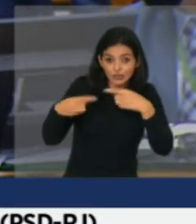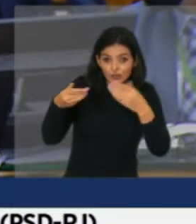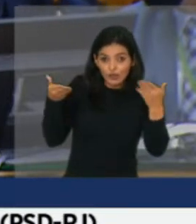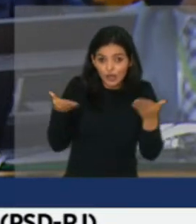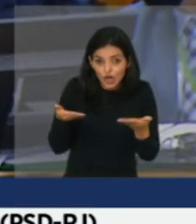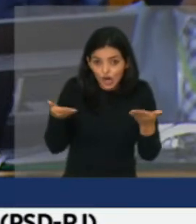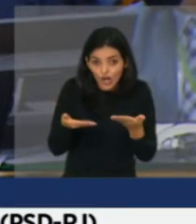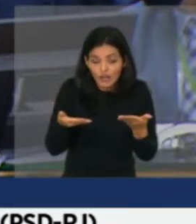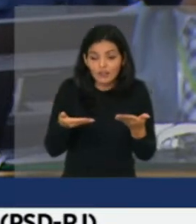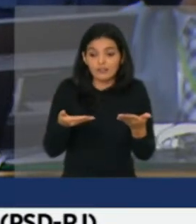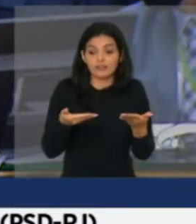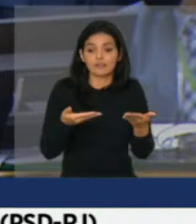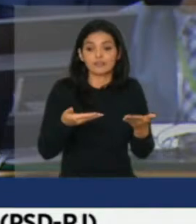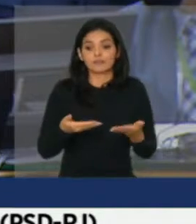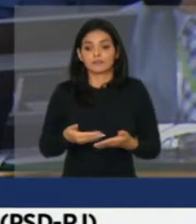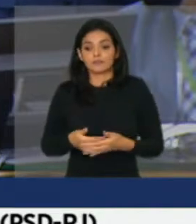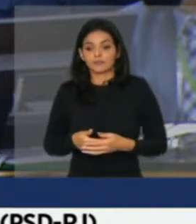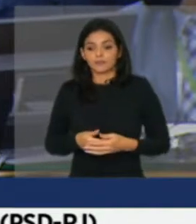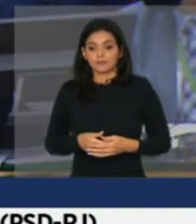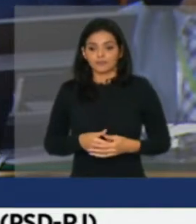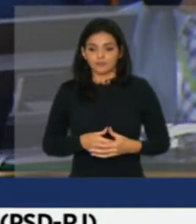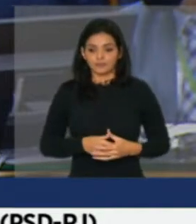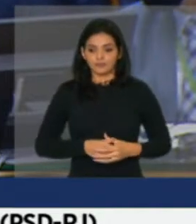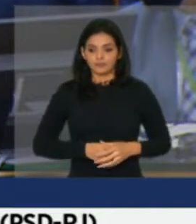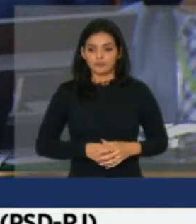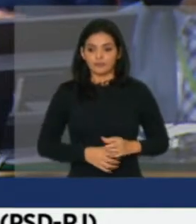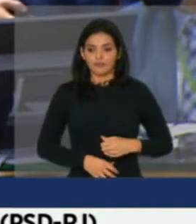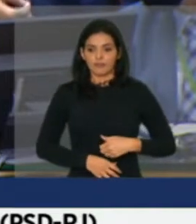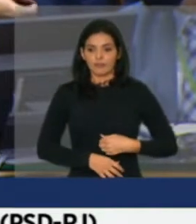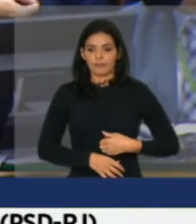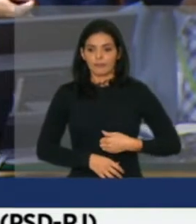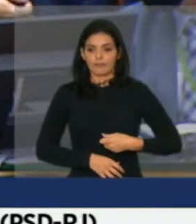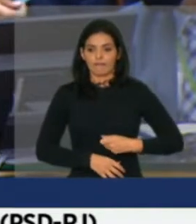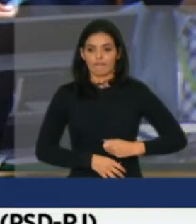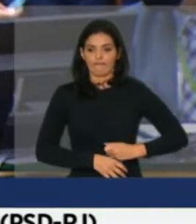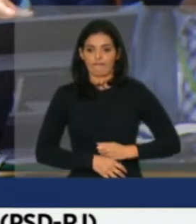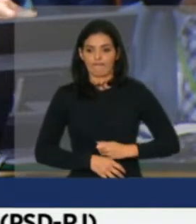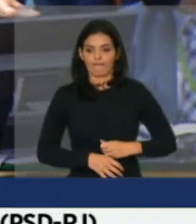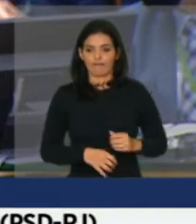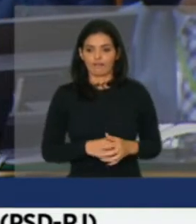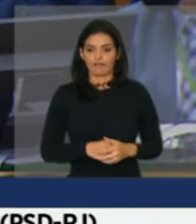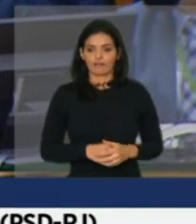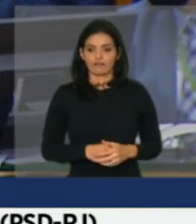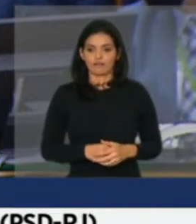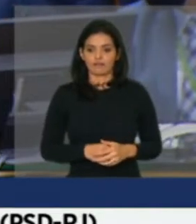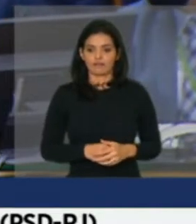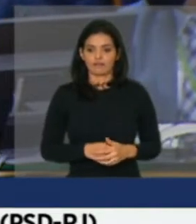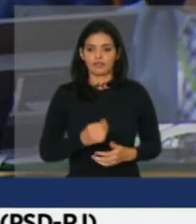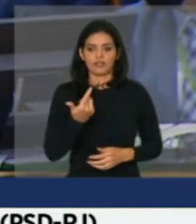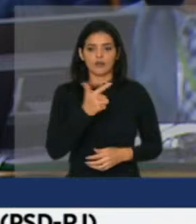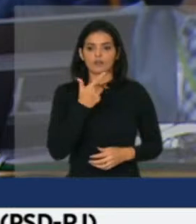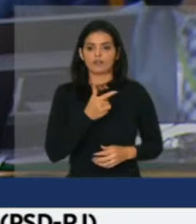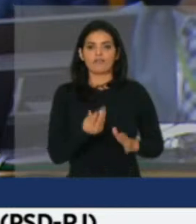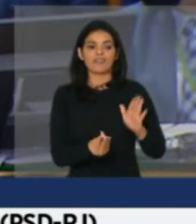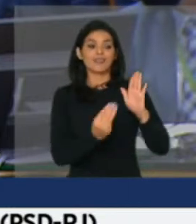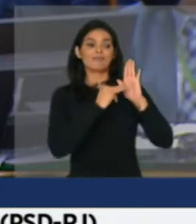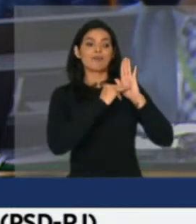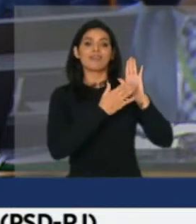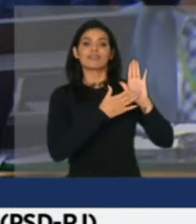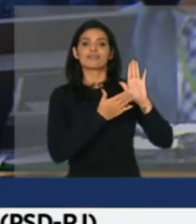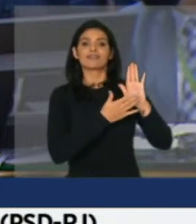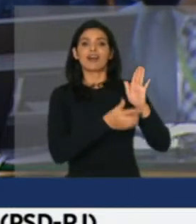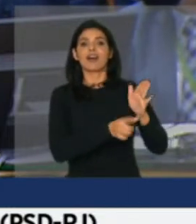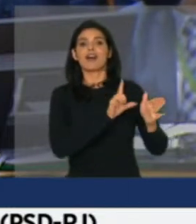foi feita em tese, ela está no ponto de vista indeferido, porque não foi apresentada nenhuma emenda até o